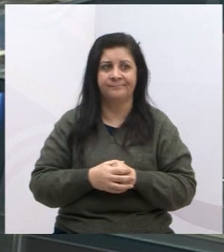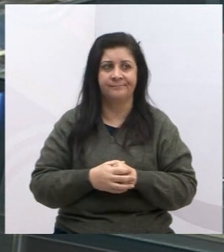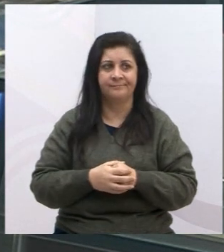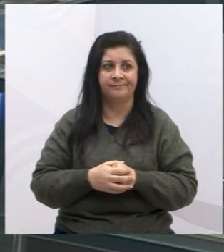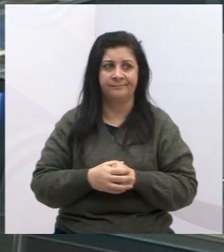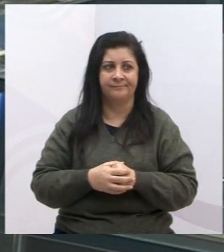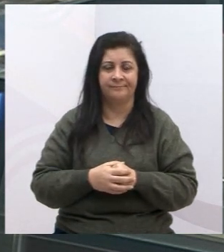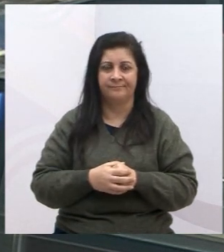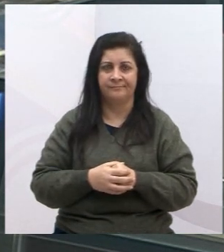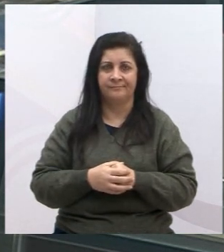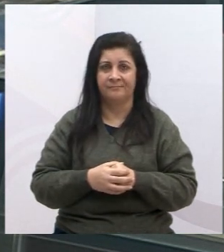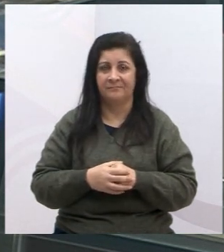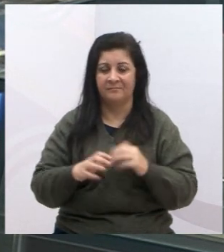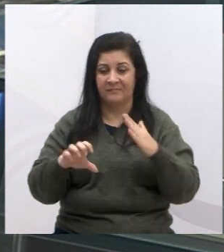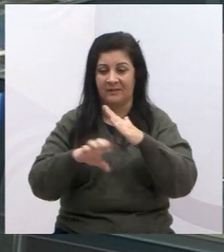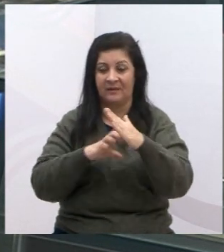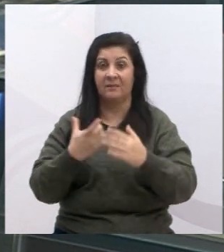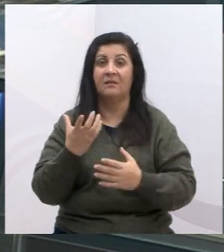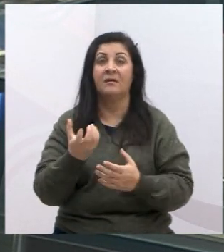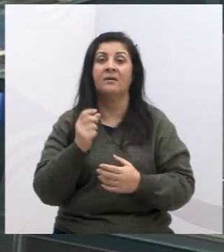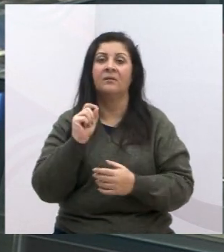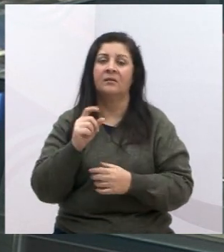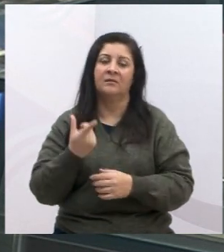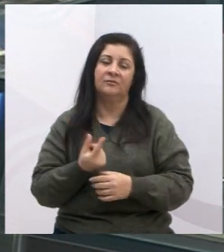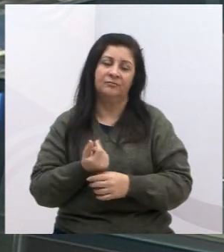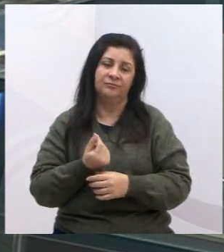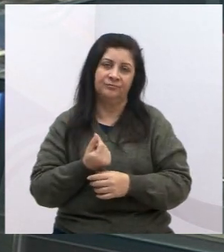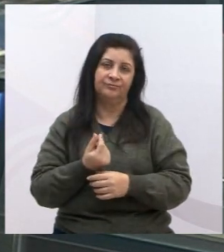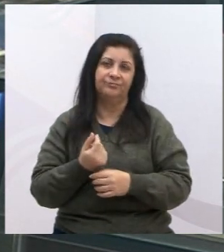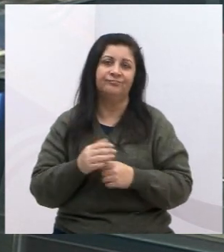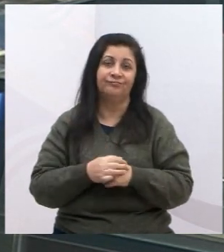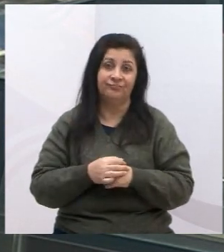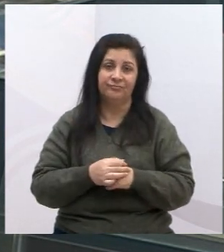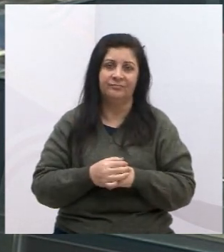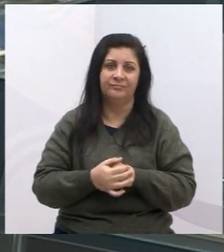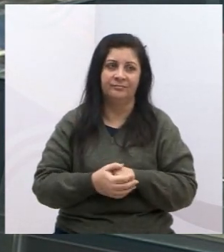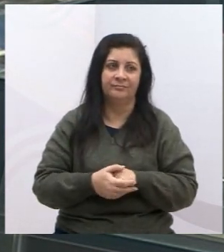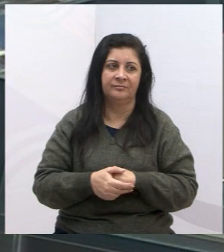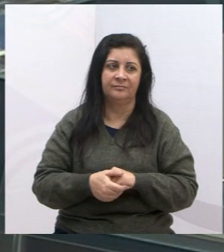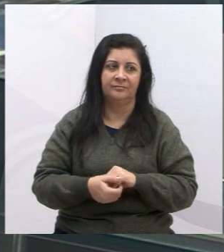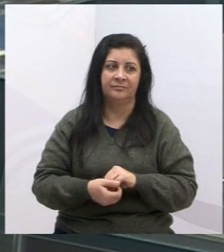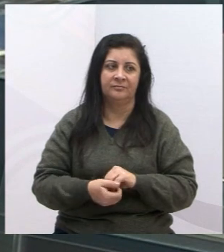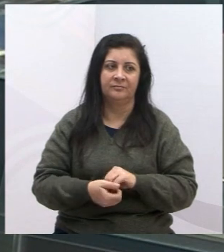entidades assistenciais sem fins lucrativos, pelo contrário, visam lucro.